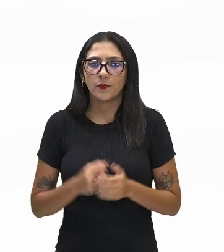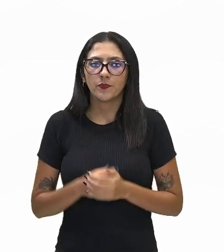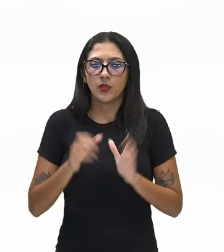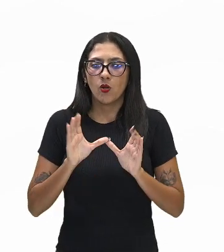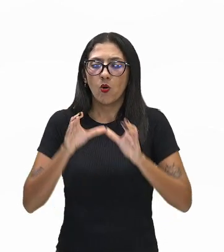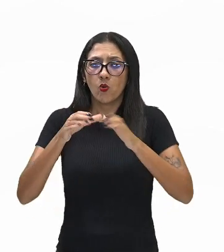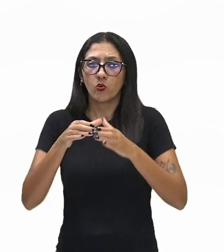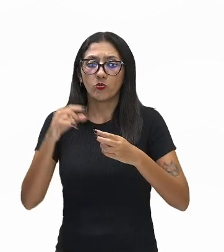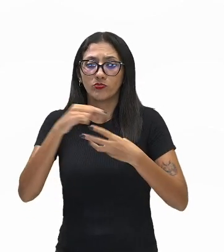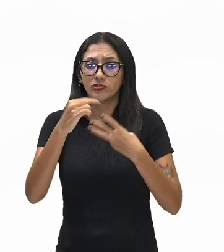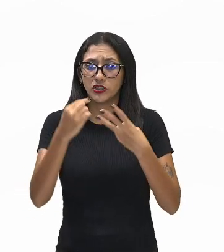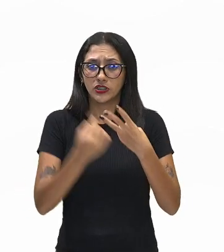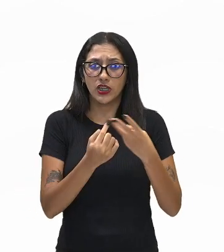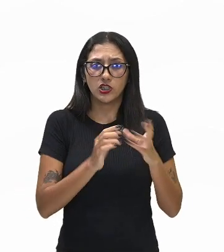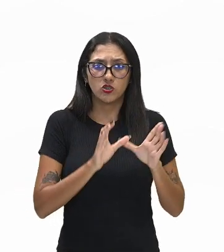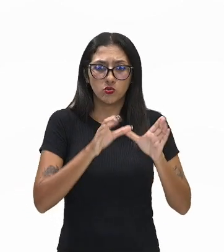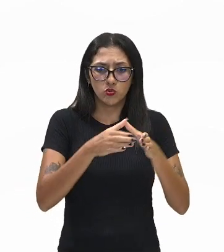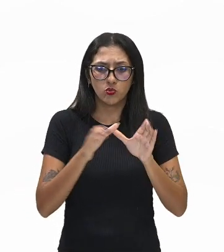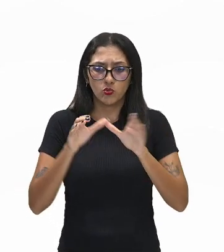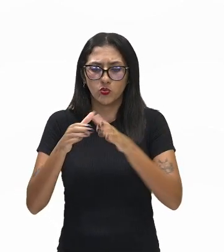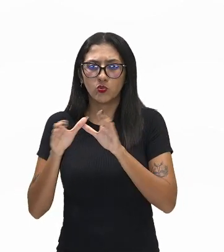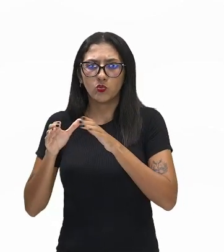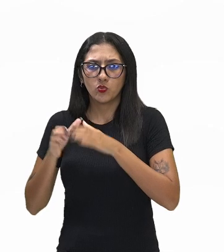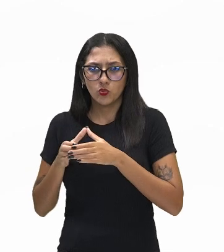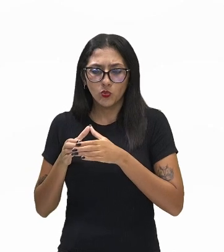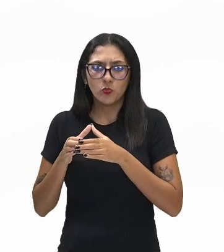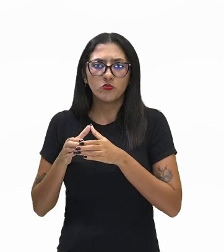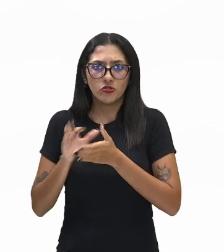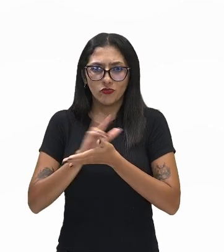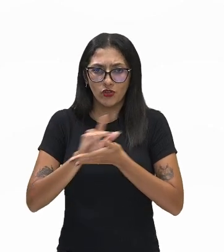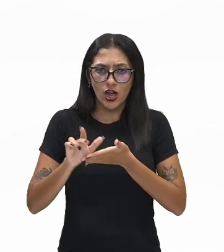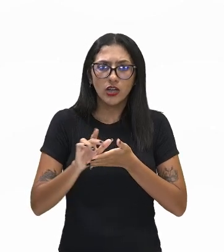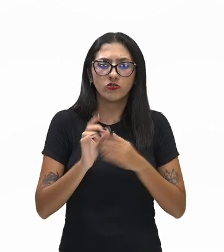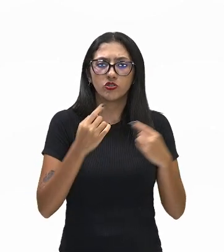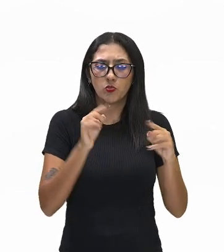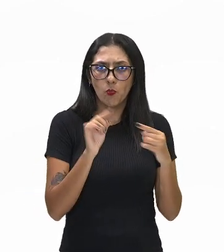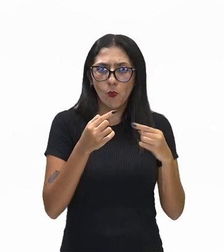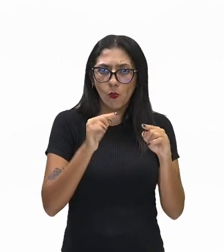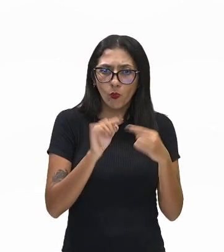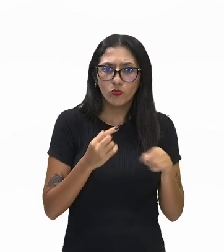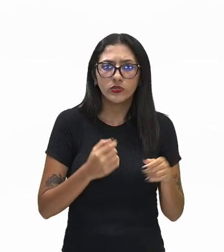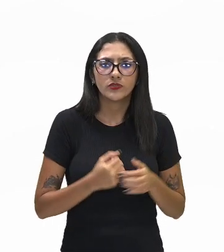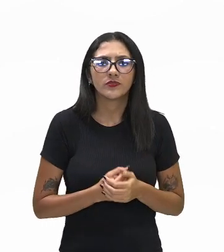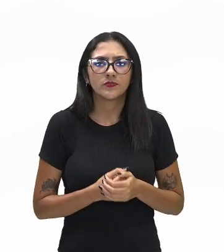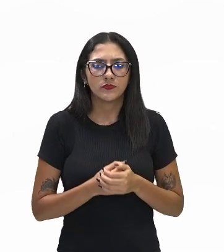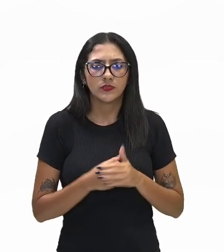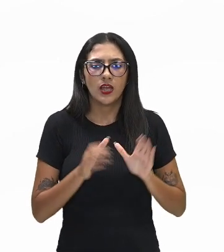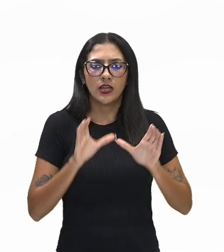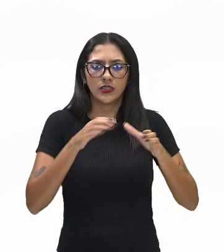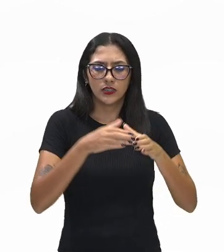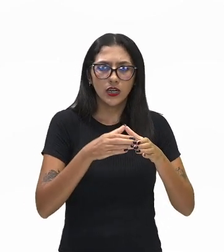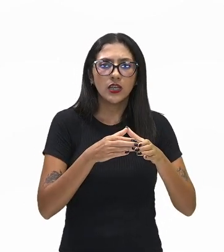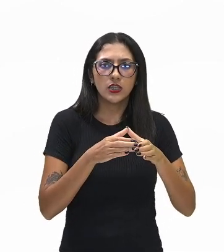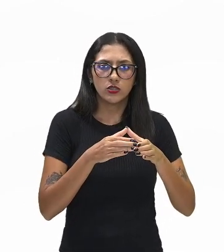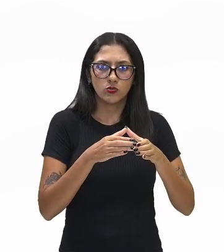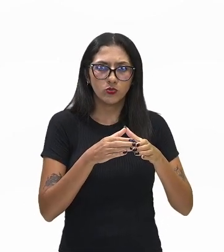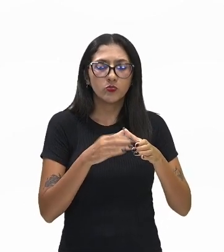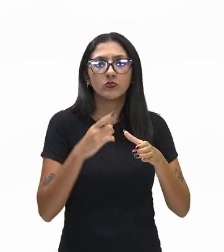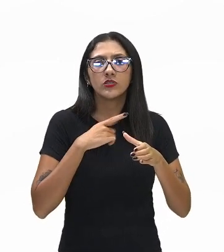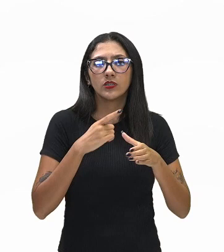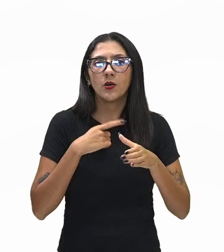grupos de rap, 3 duplas de funk. Então, foram 3 grupos e 3 duplas, né, que